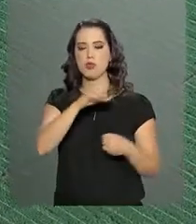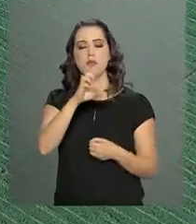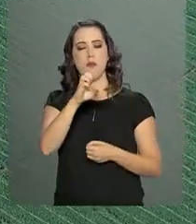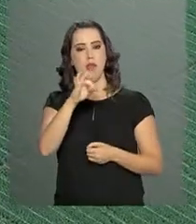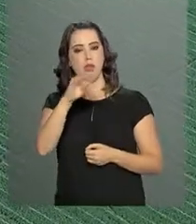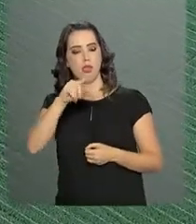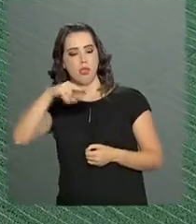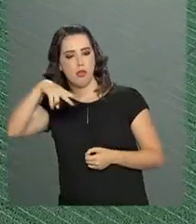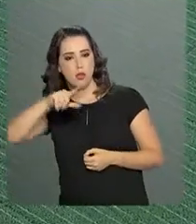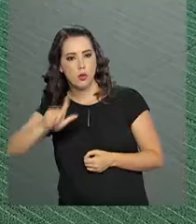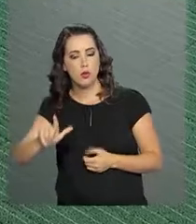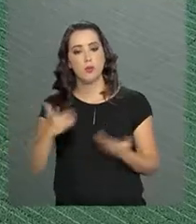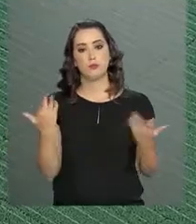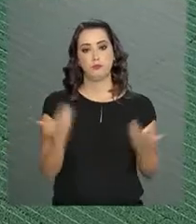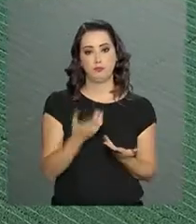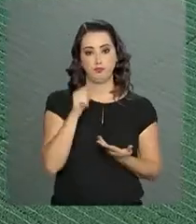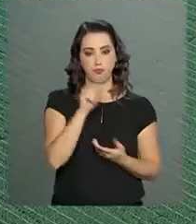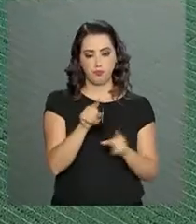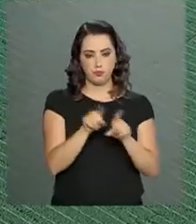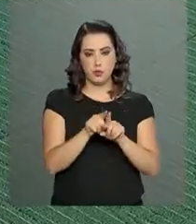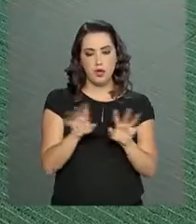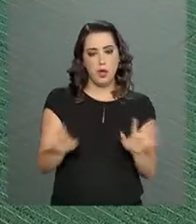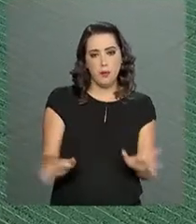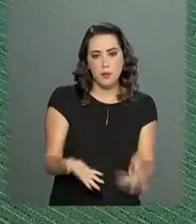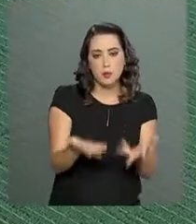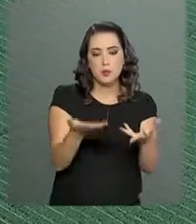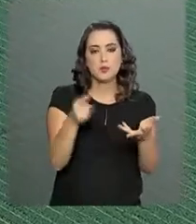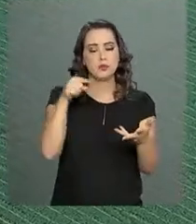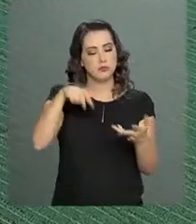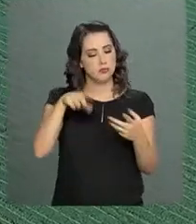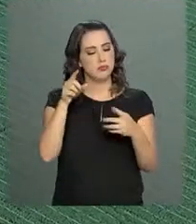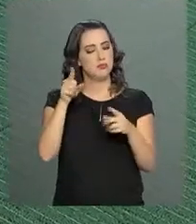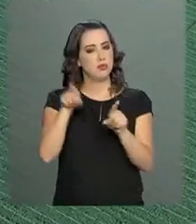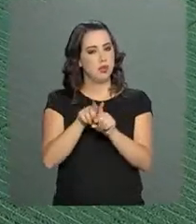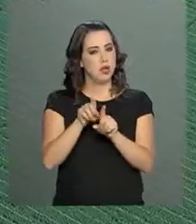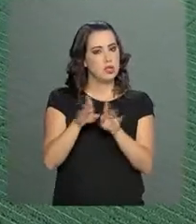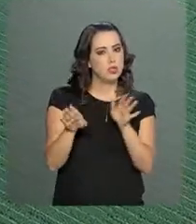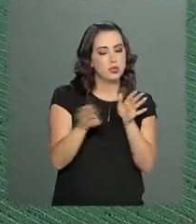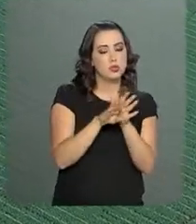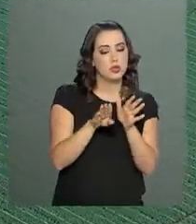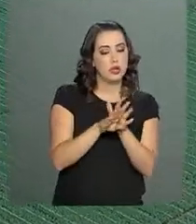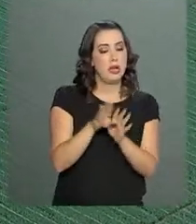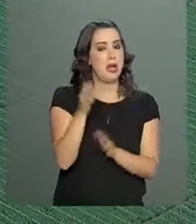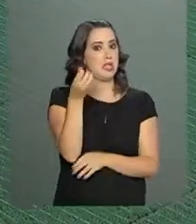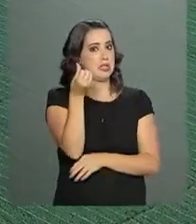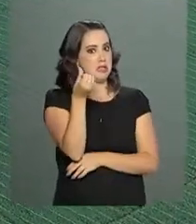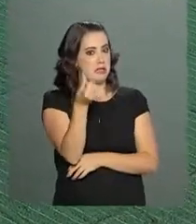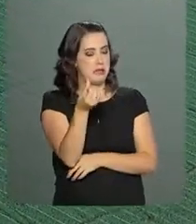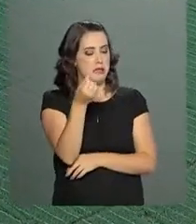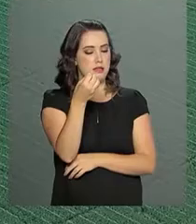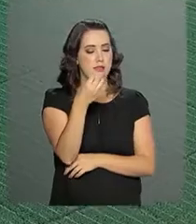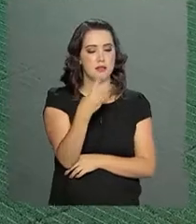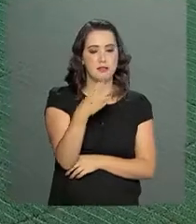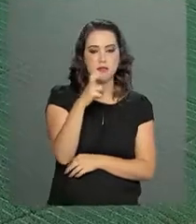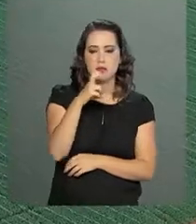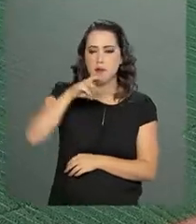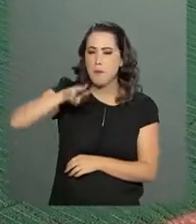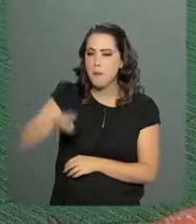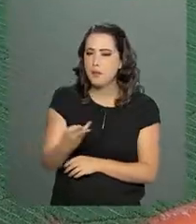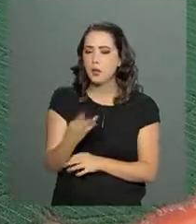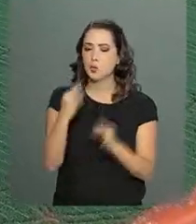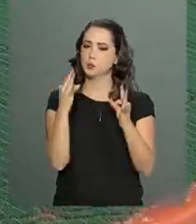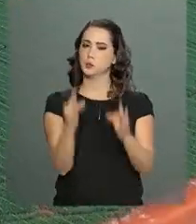Companhia Nacional de Abastecimento, a produção de cana-de-açúcar deve chegar a 635 milhões